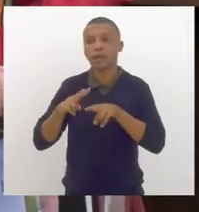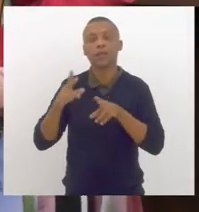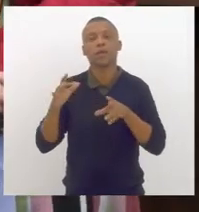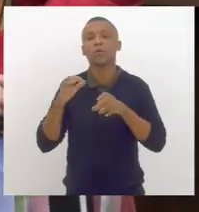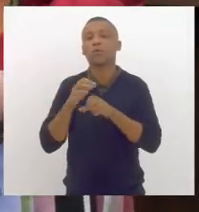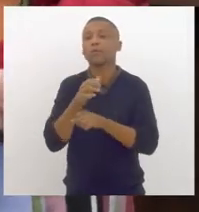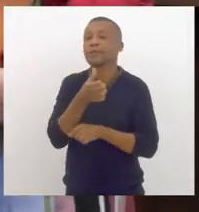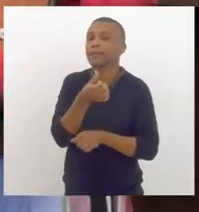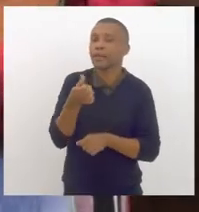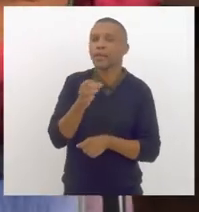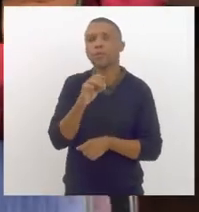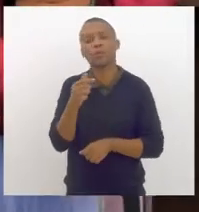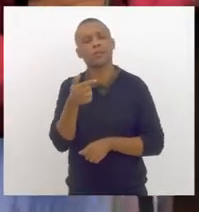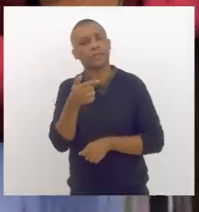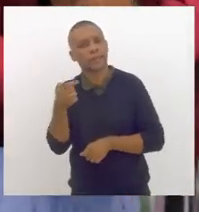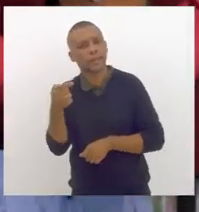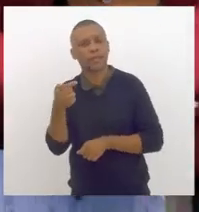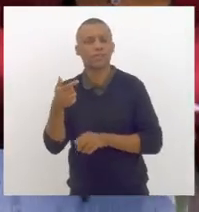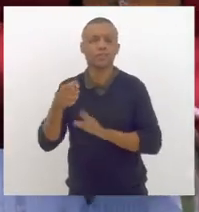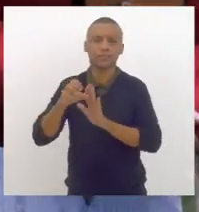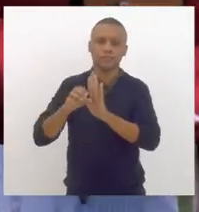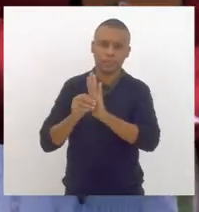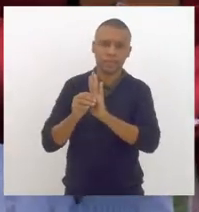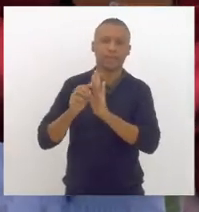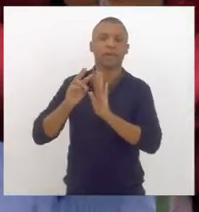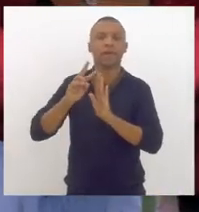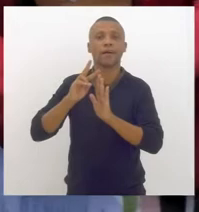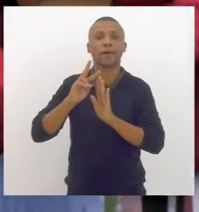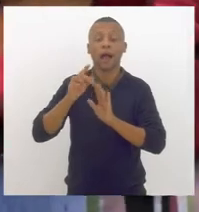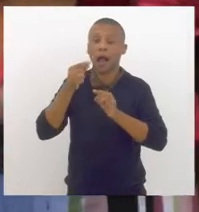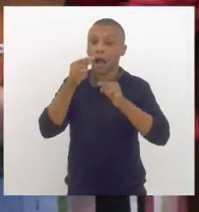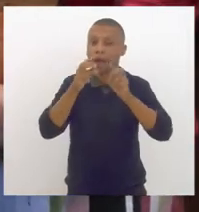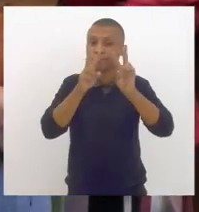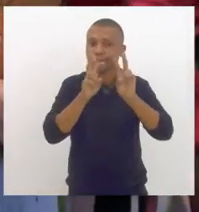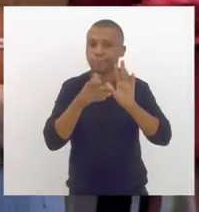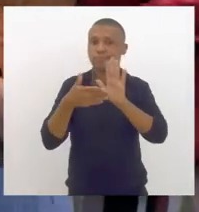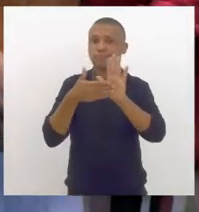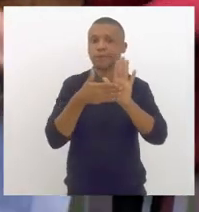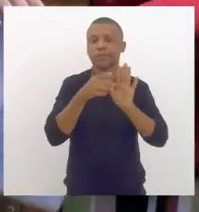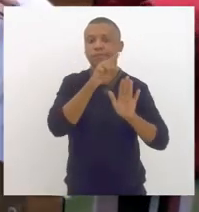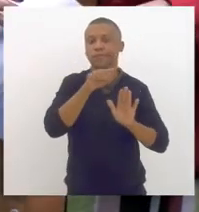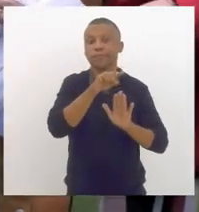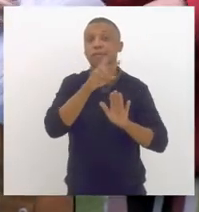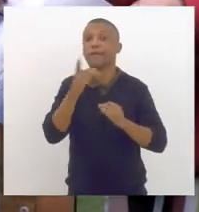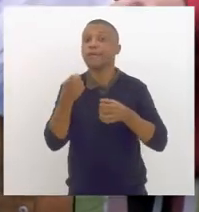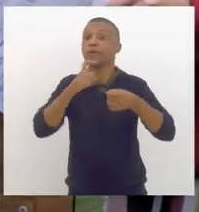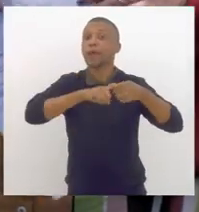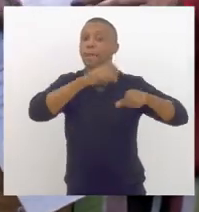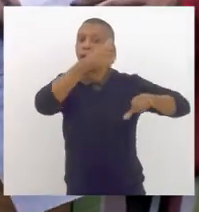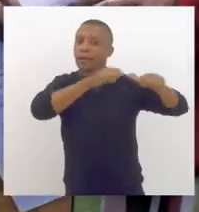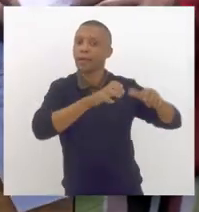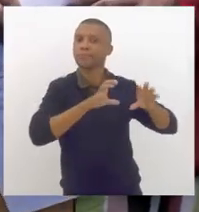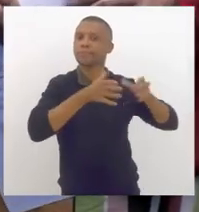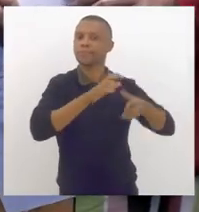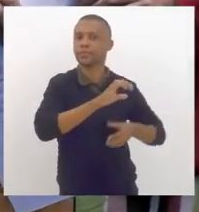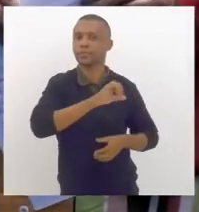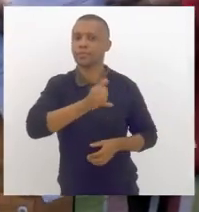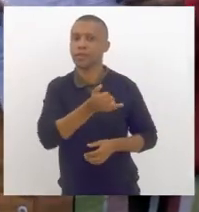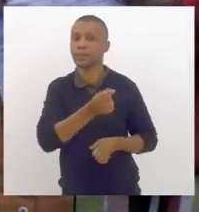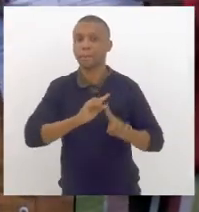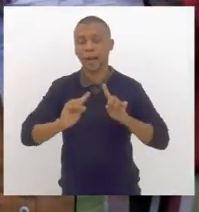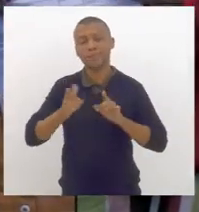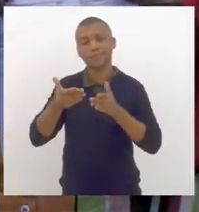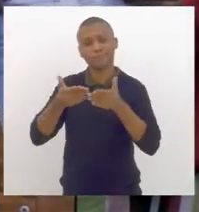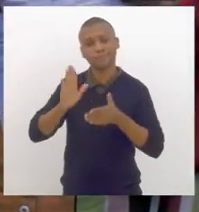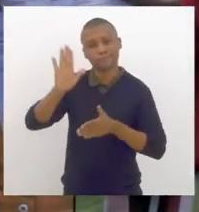ou 17 emendas, e vai sair de pauta, eu acho que, e vai para a CCJ, acho que não se faz necessária a questão de ordem,